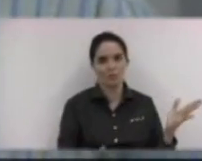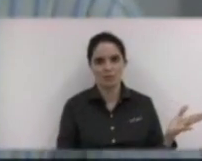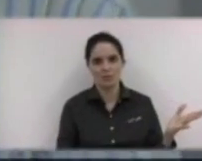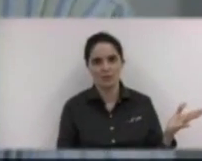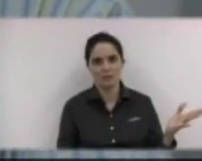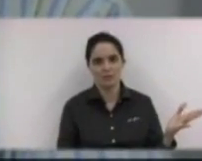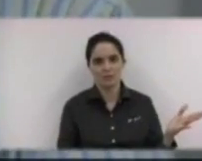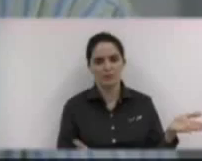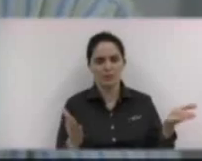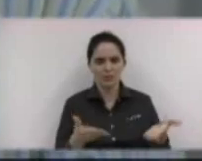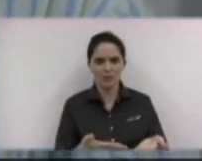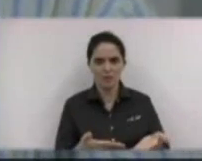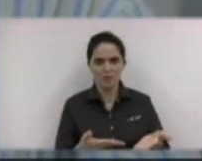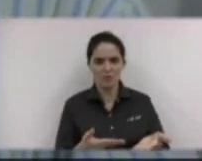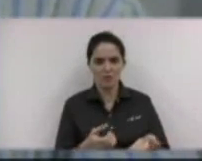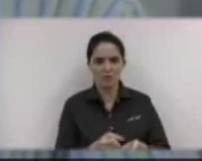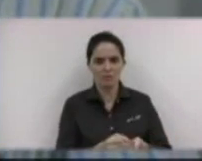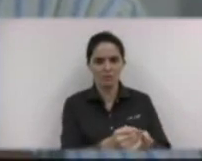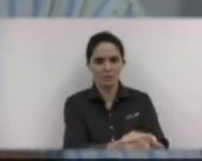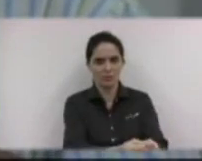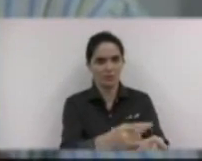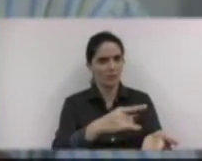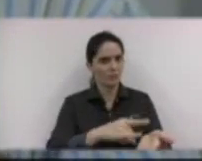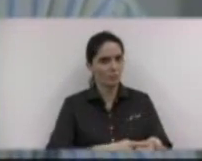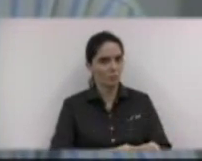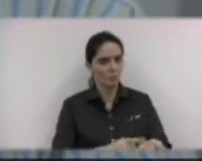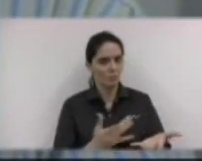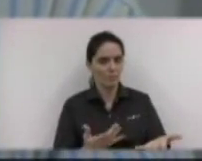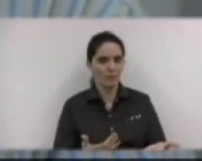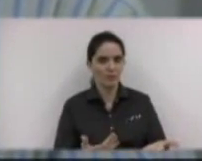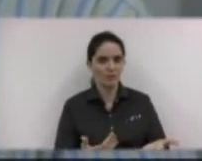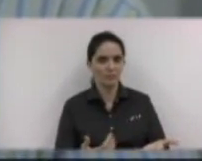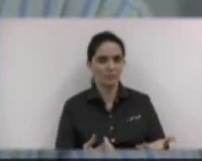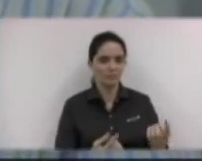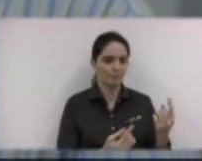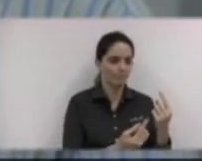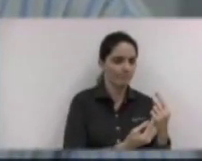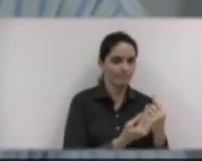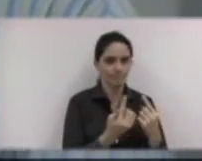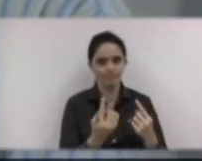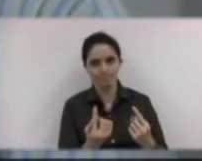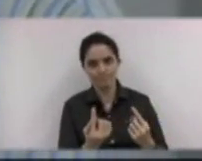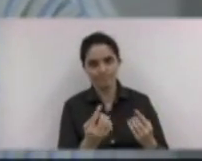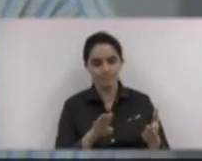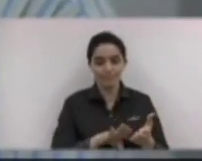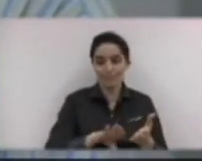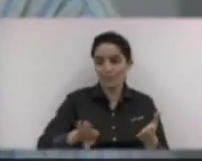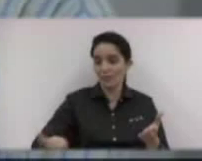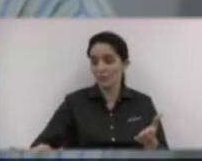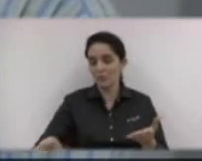ao entregar a documentação, tem algumas situações que estão fora daquela lei. Inclusive, teve